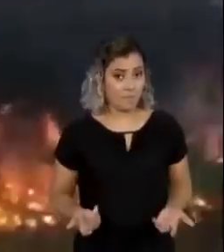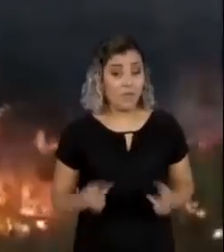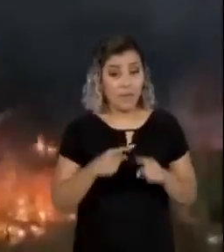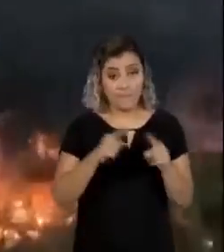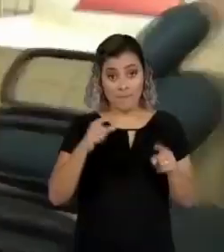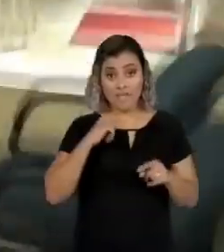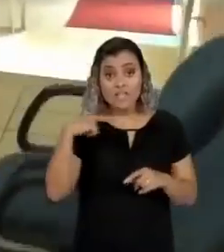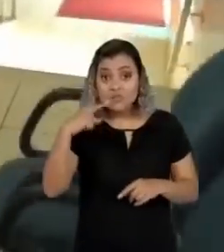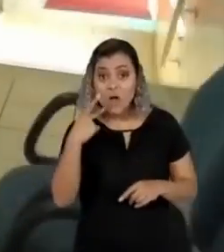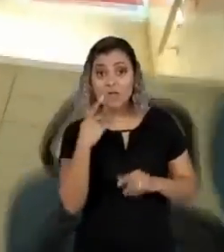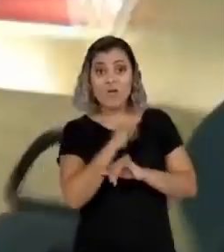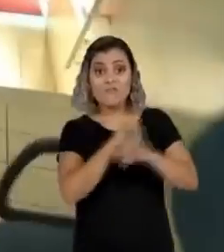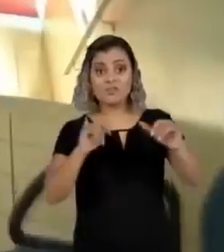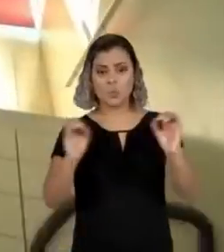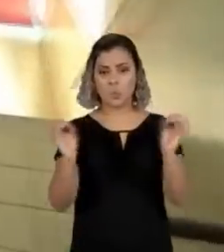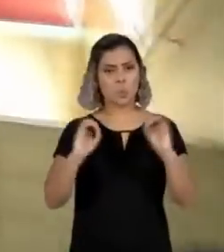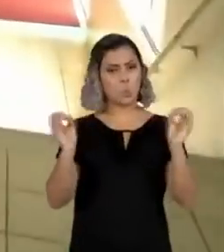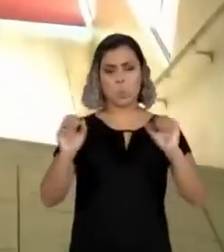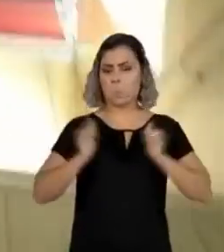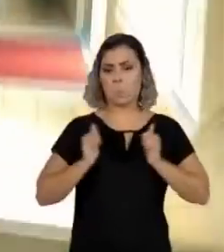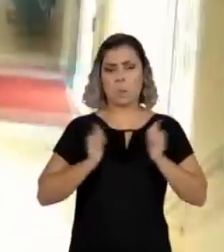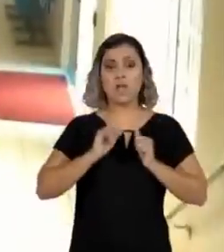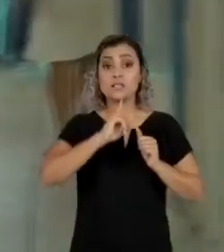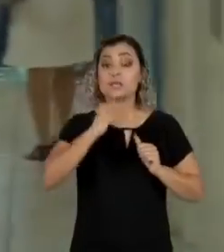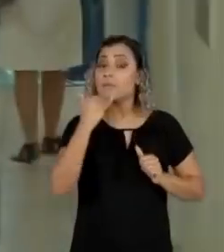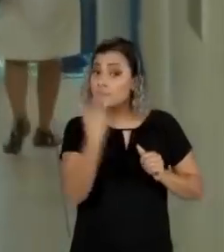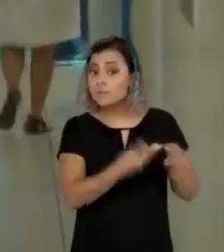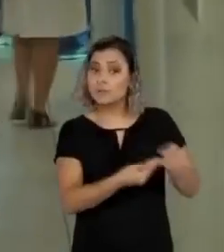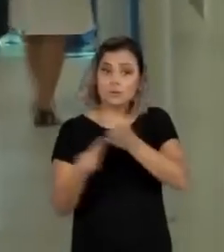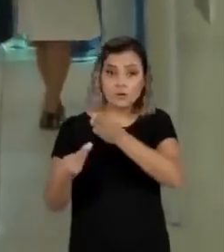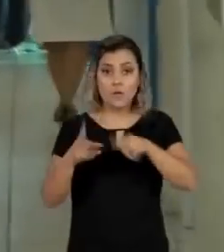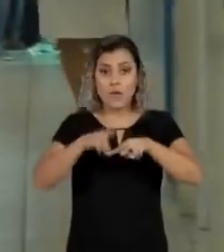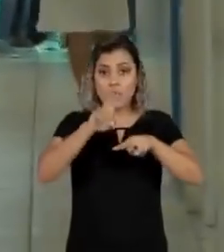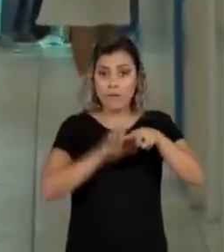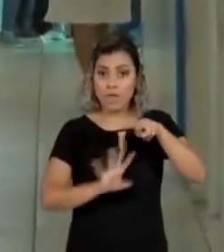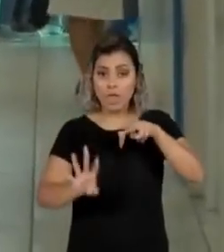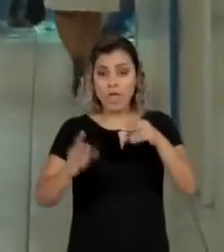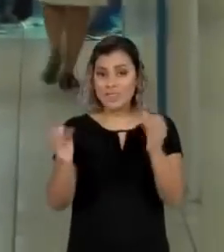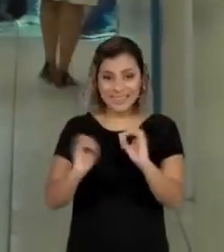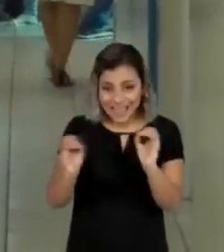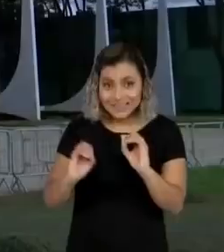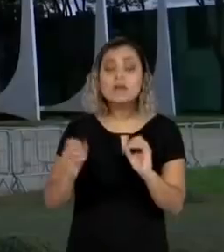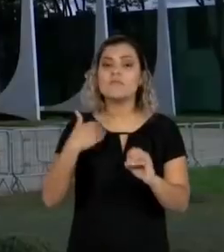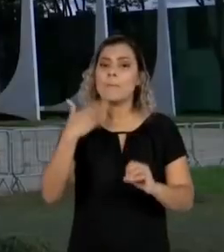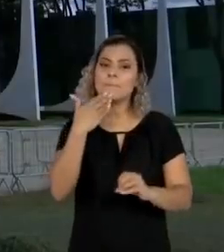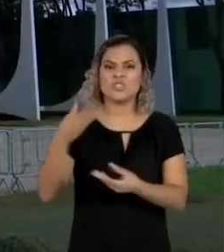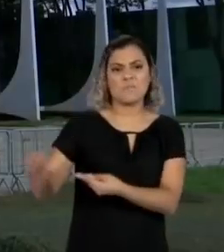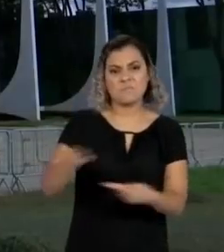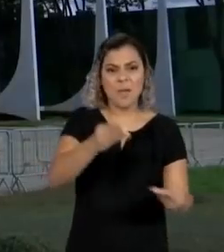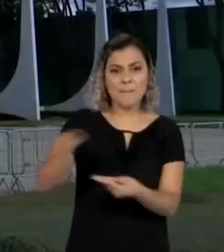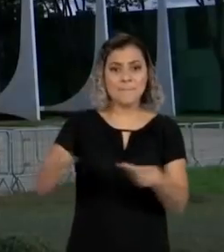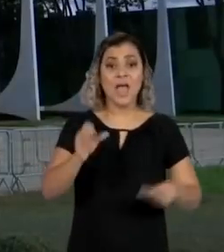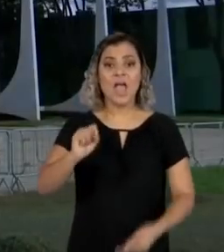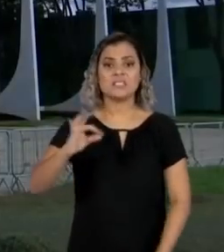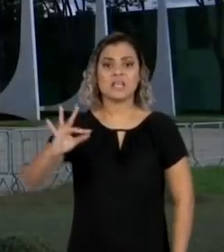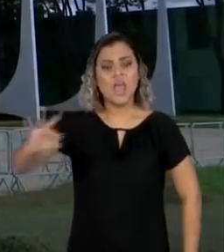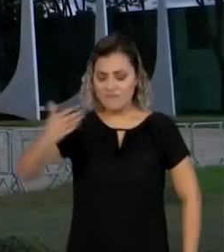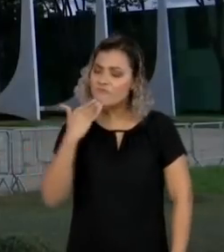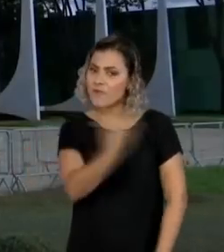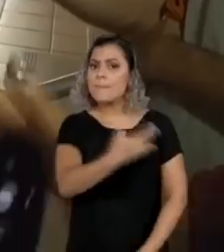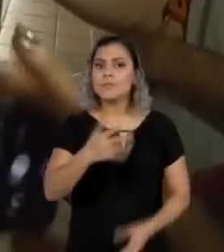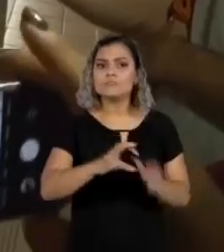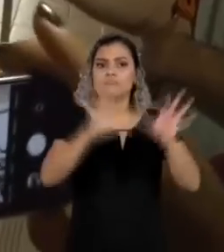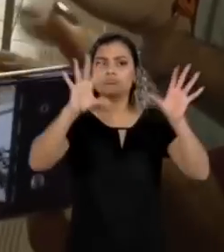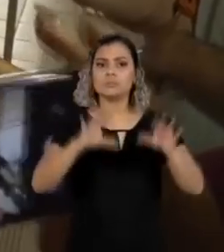defesa nega e diz que, se o pedido de habeas corpus for negado, poderá recorrer até mesmo ao Supremo Tribunal